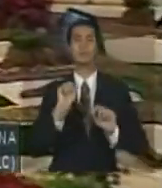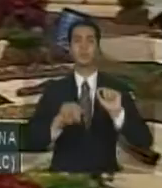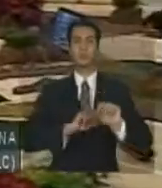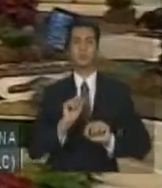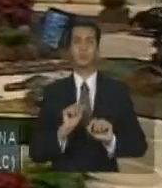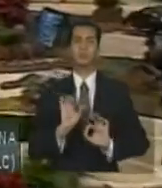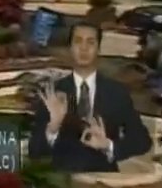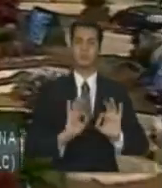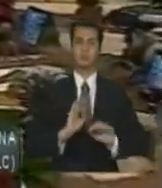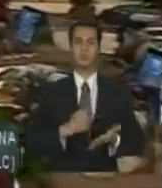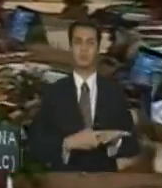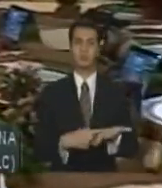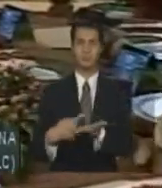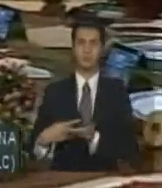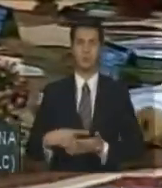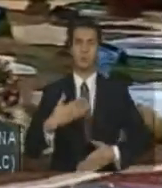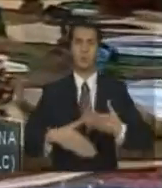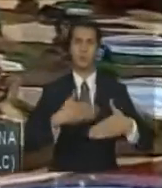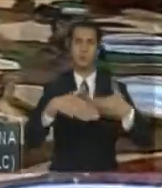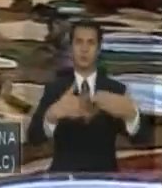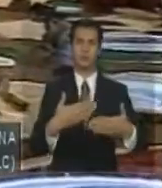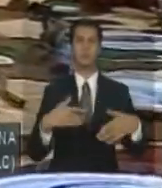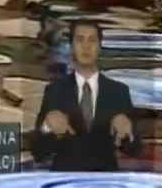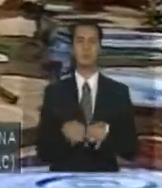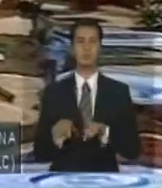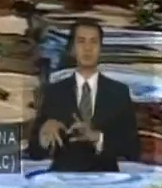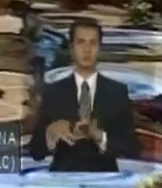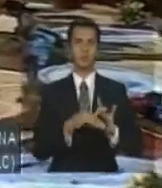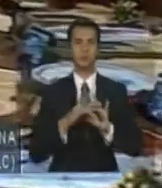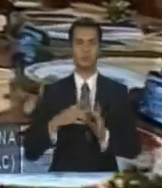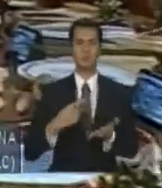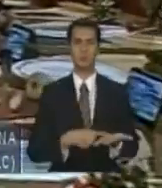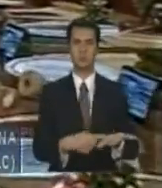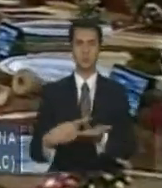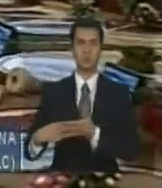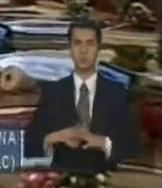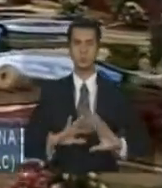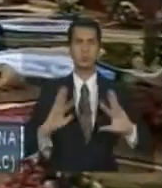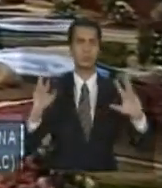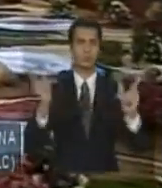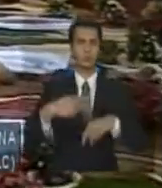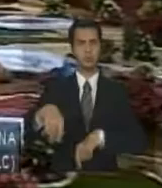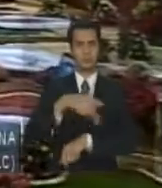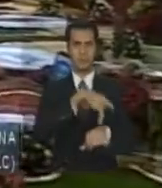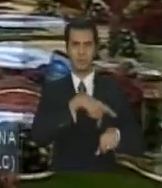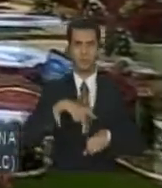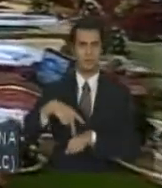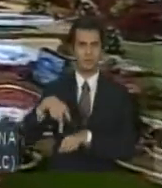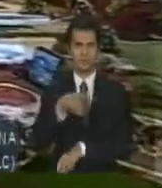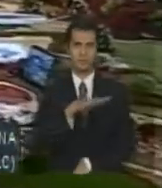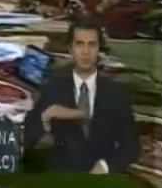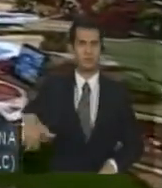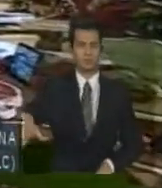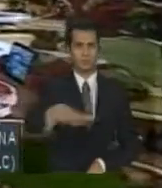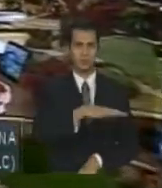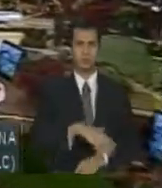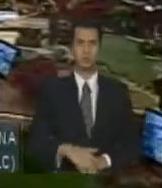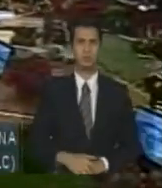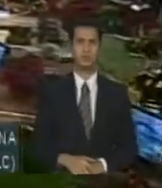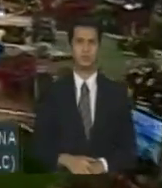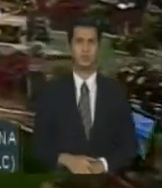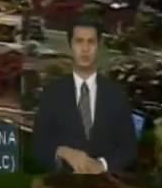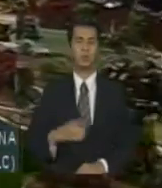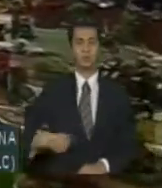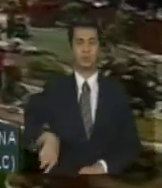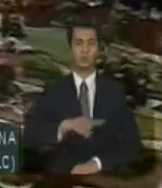nossa prosperidade em conjunto com todos os países da região. Para nós,